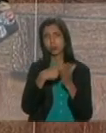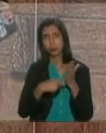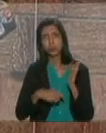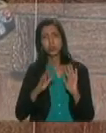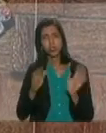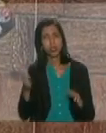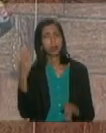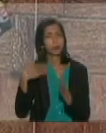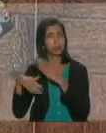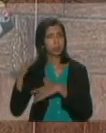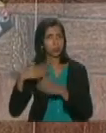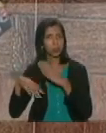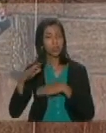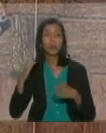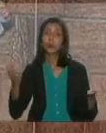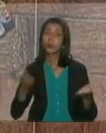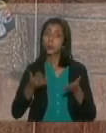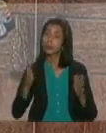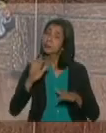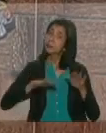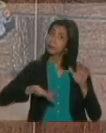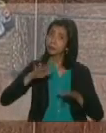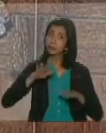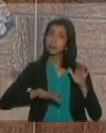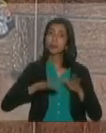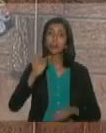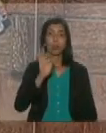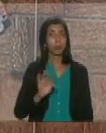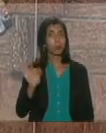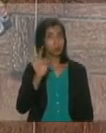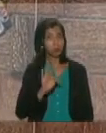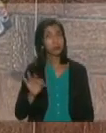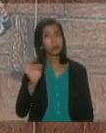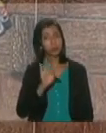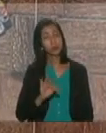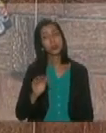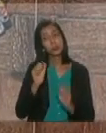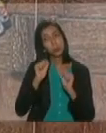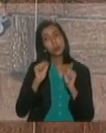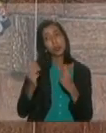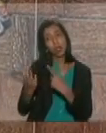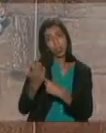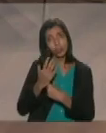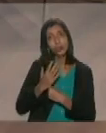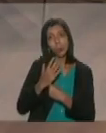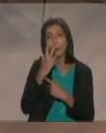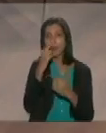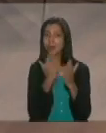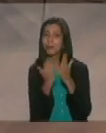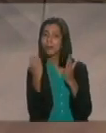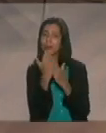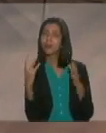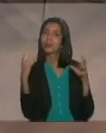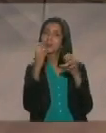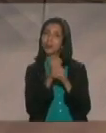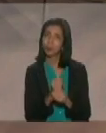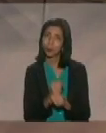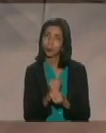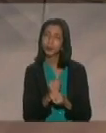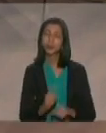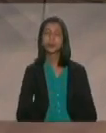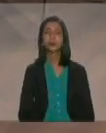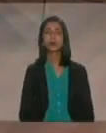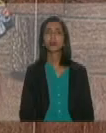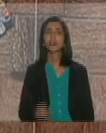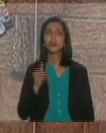de escrever já naquela época e tal, e hoje em dia talvez essa faculdade tenha vindo a somar nesse...